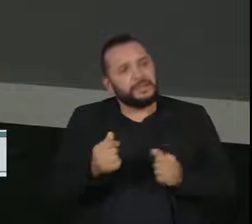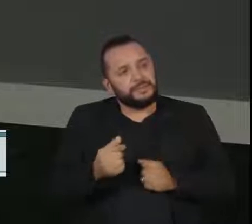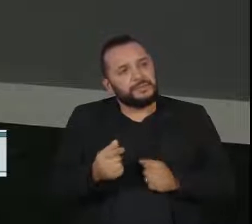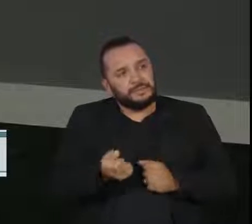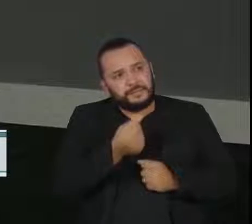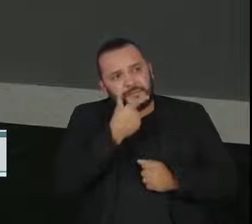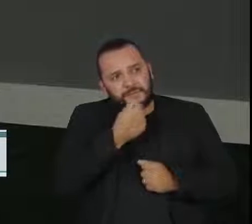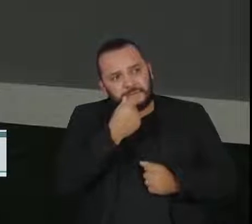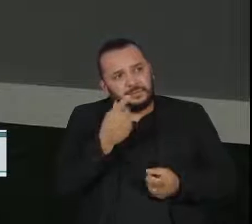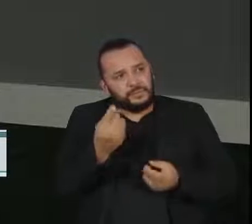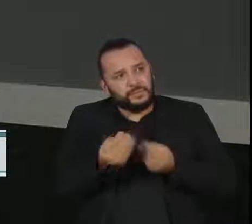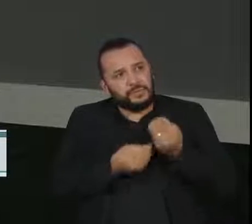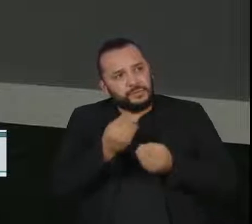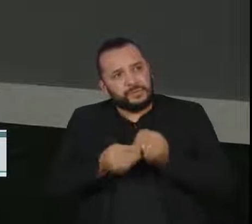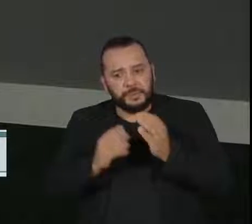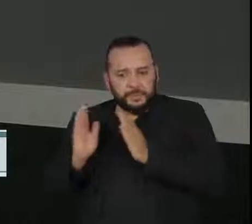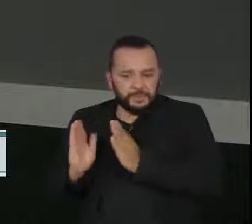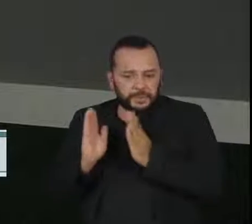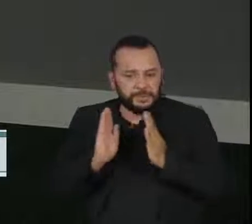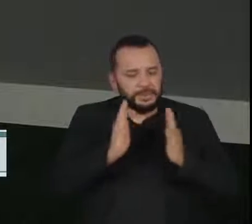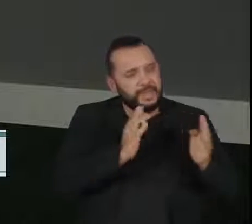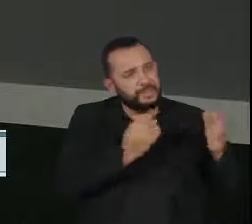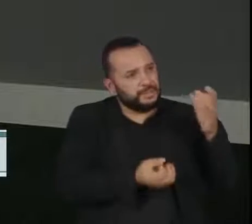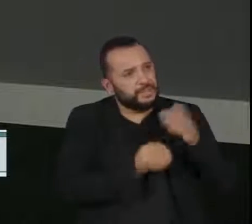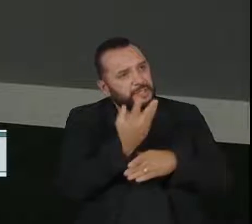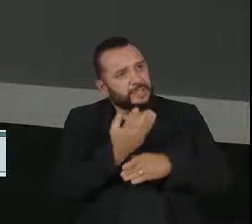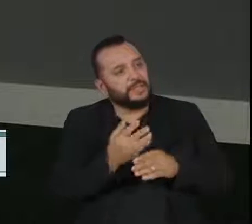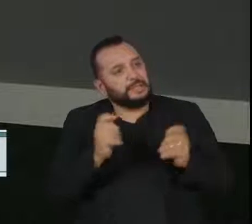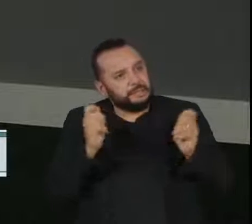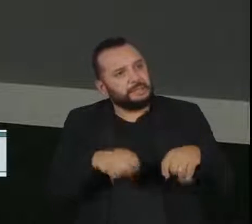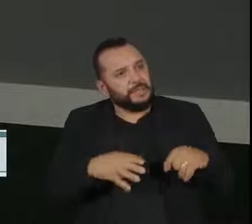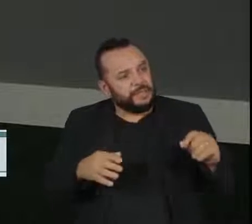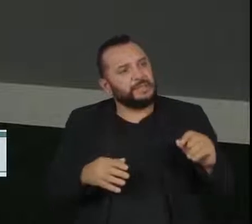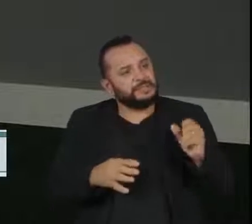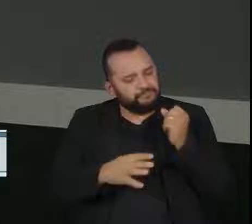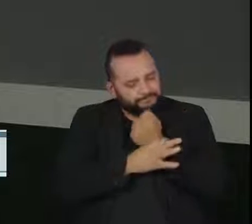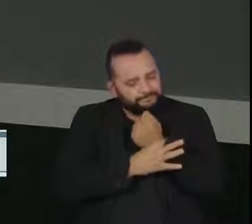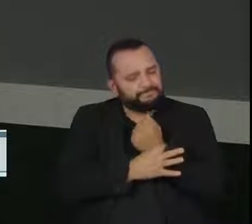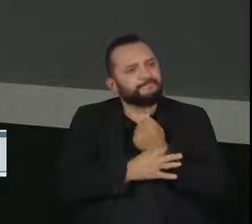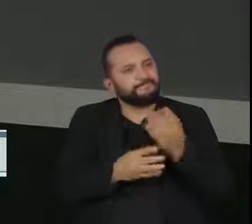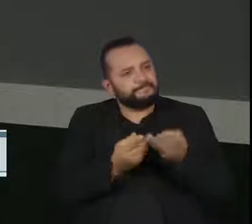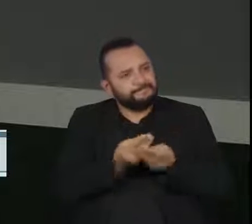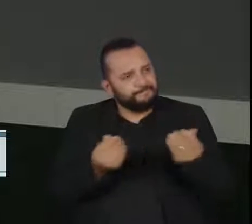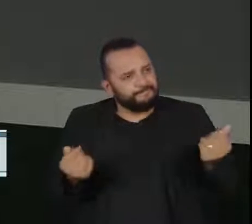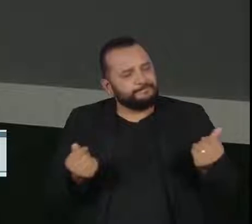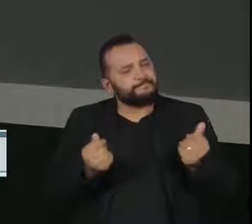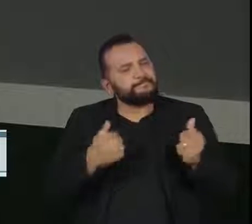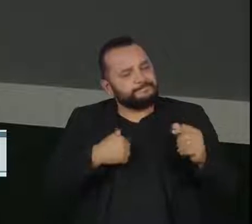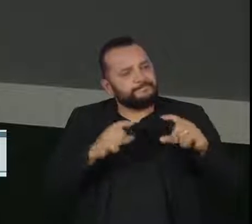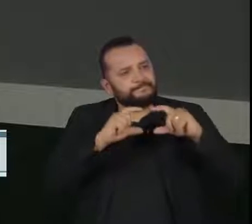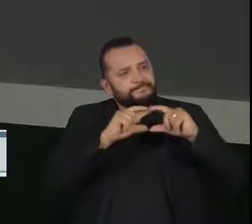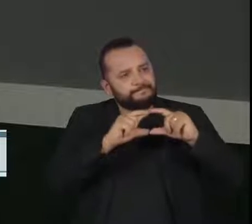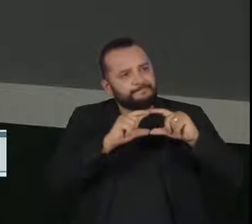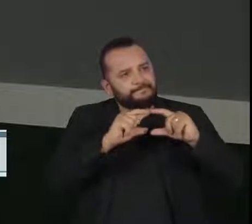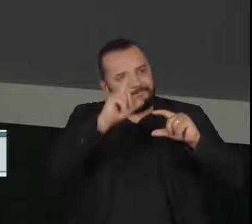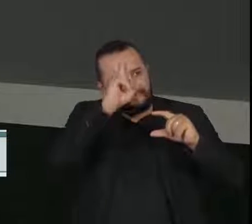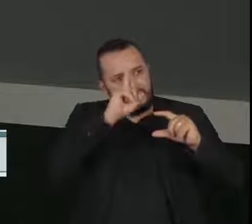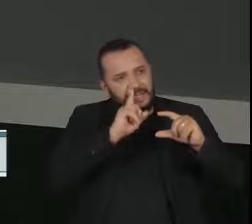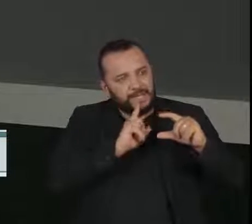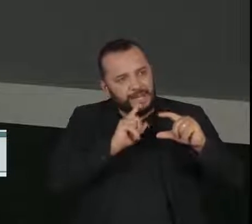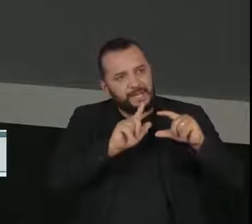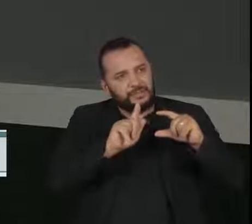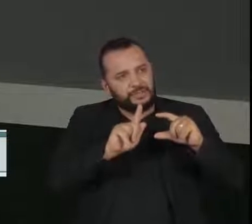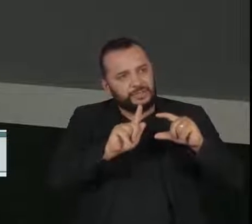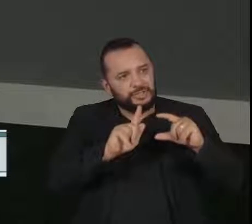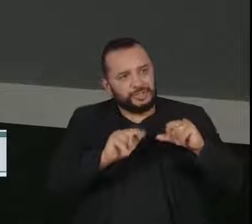ao processo que é feito para se garantir essa eficiência. O senhor pode falar um pouquinho desses processos? Tem o teste